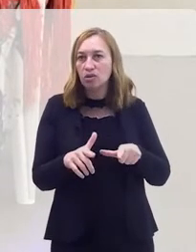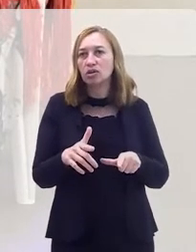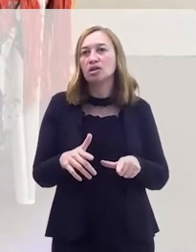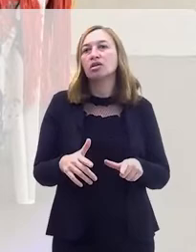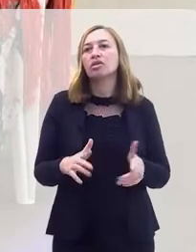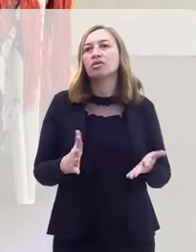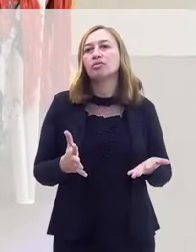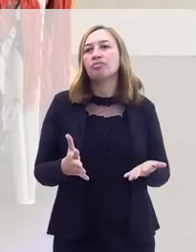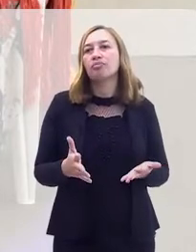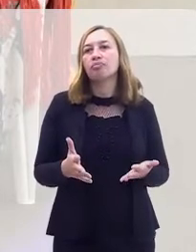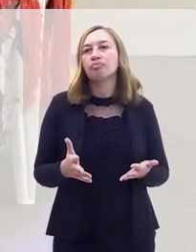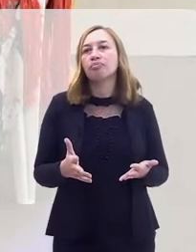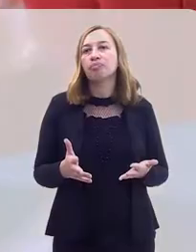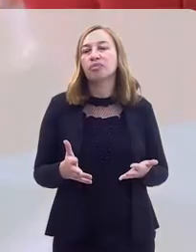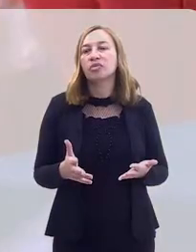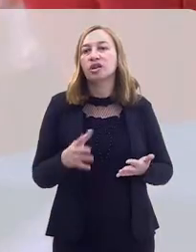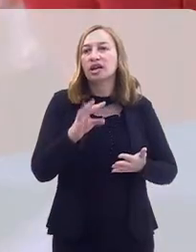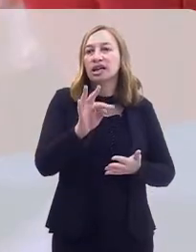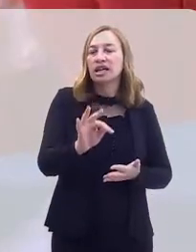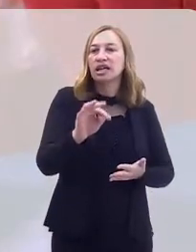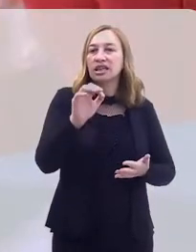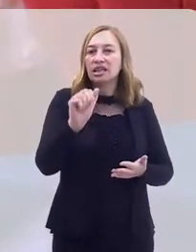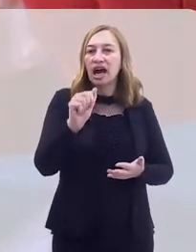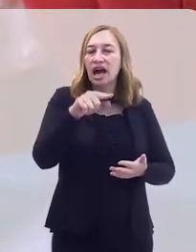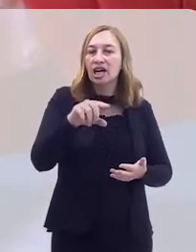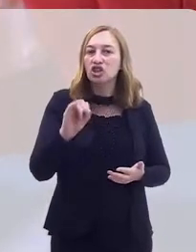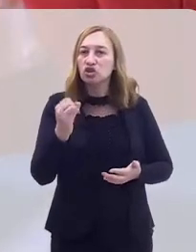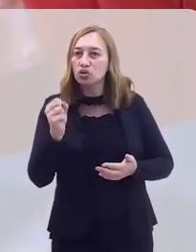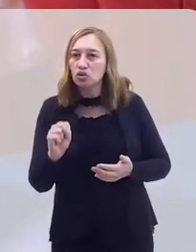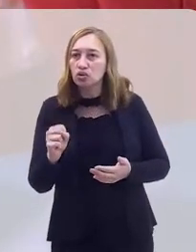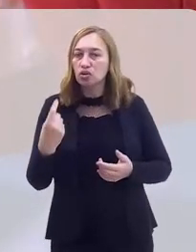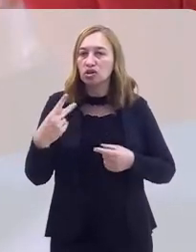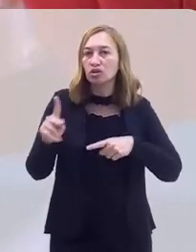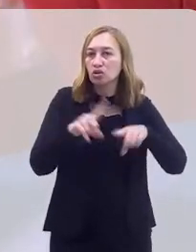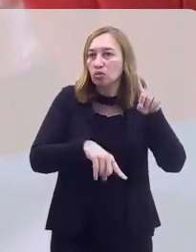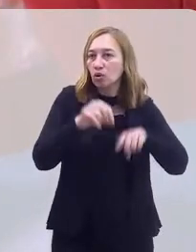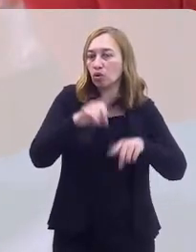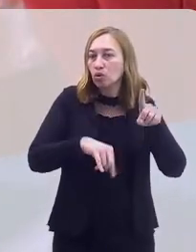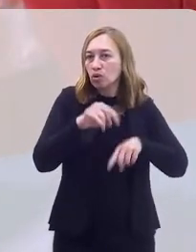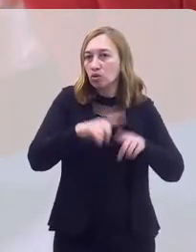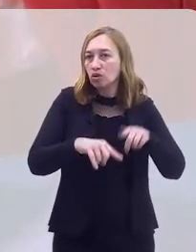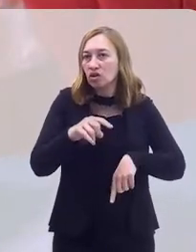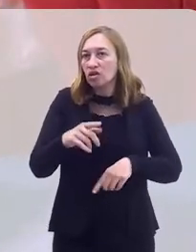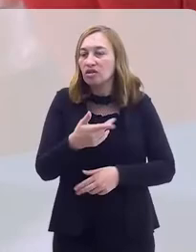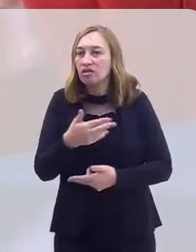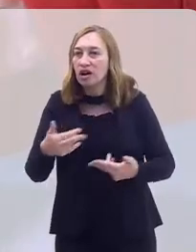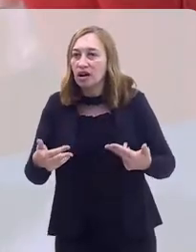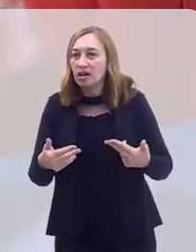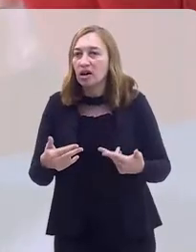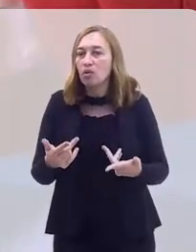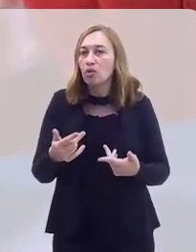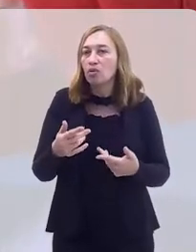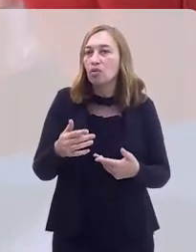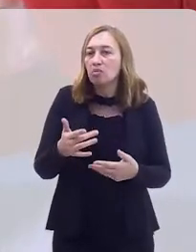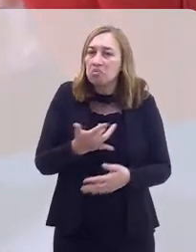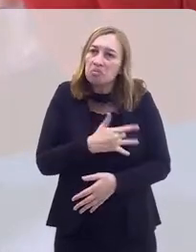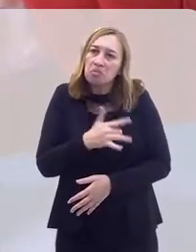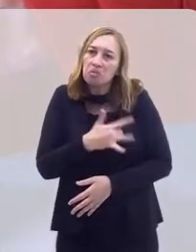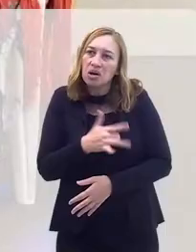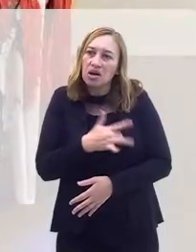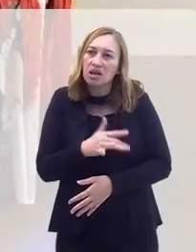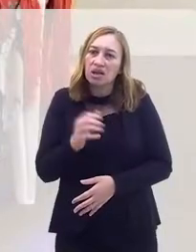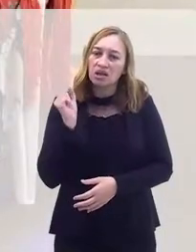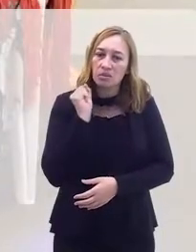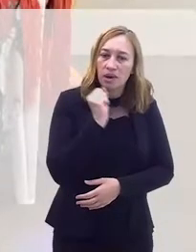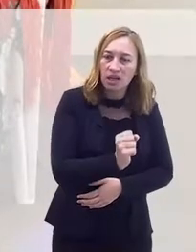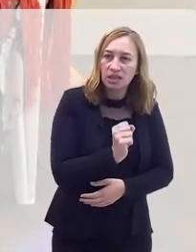para fazer tachos, vendendo os tachos, seus produtos, Muitas ficavam com pena de matar